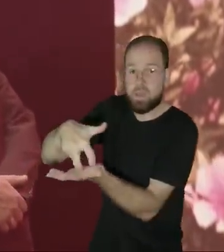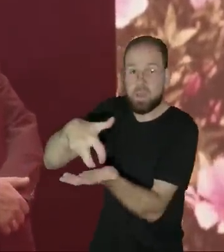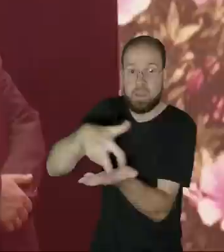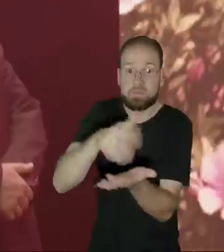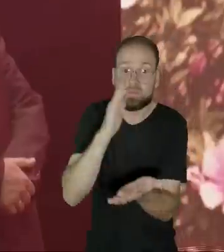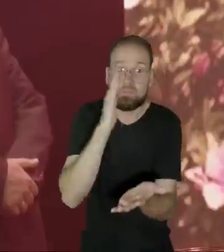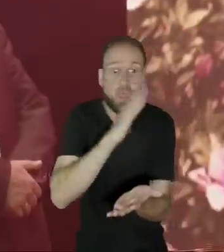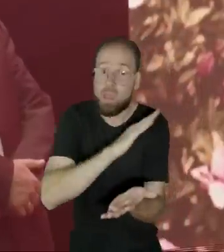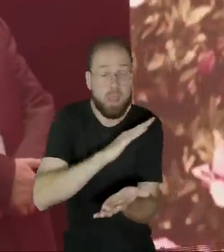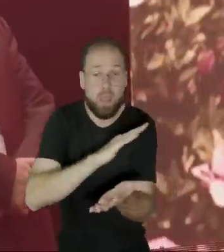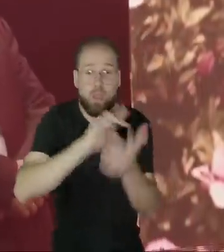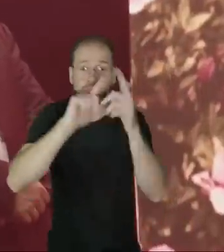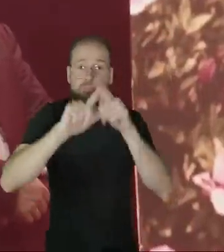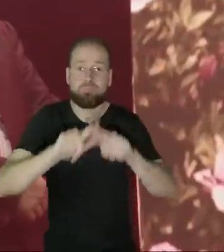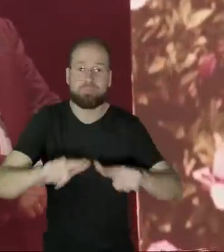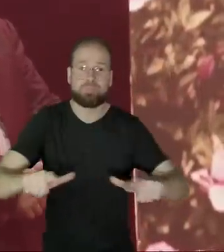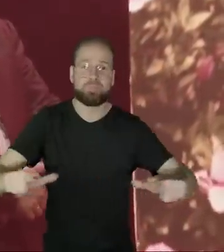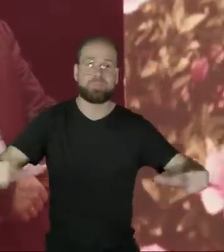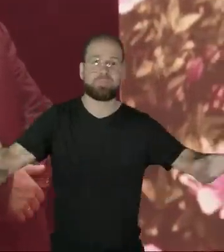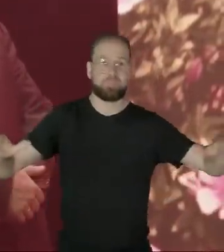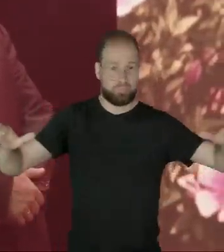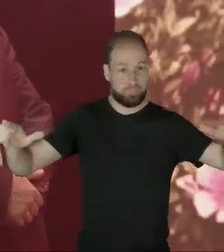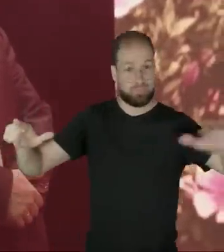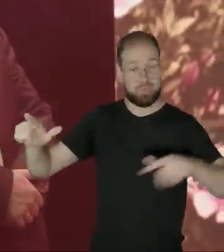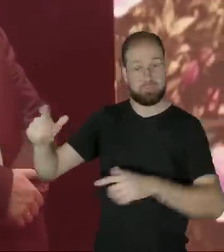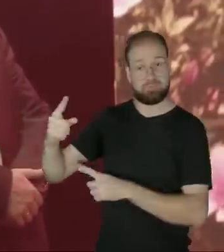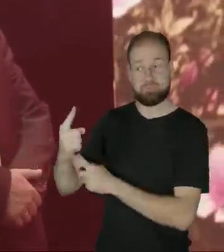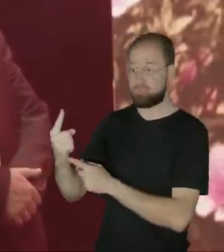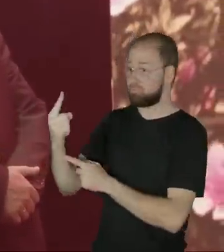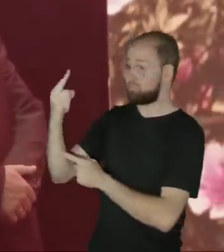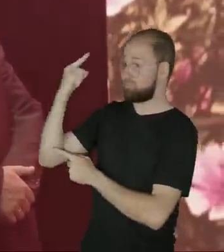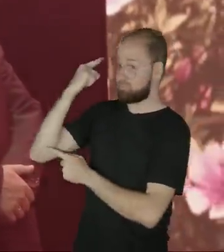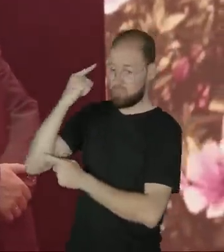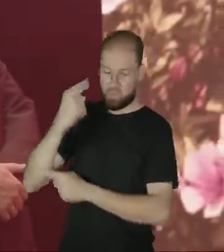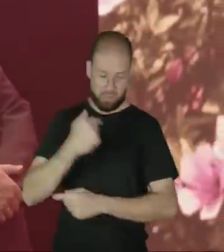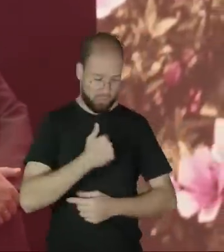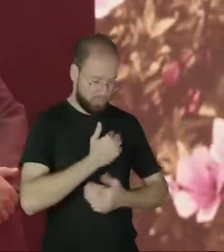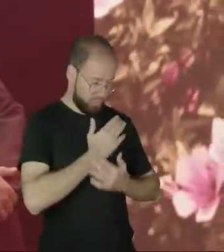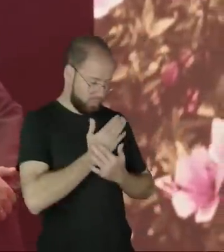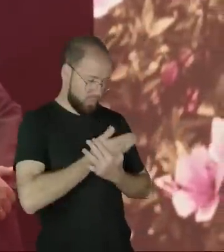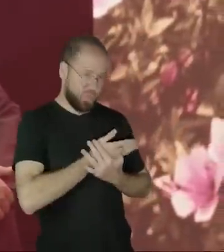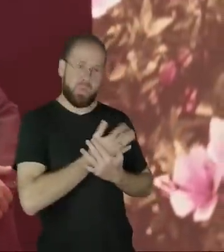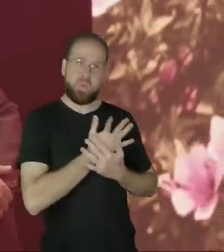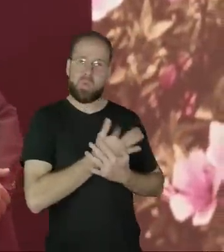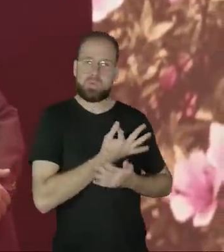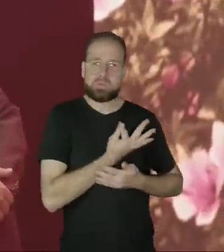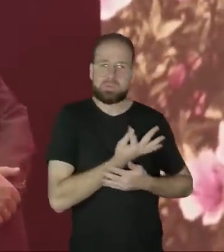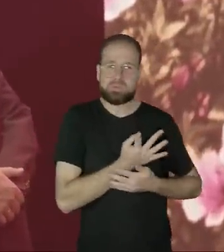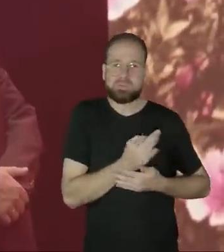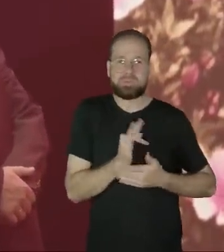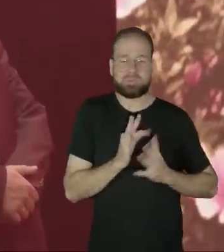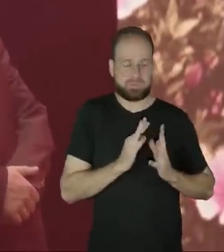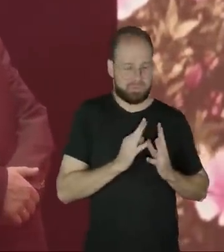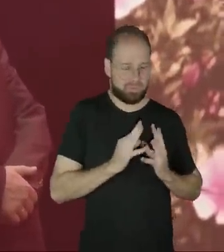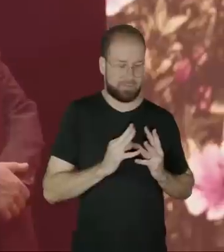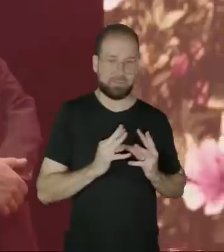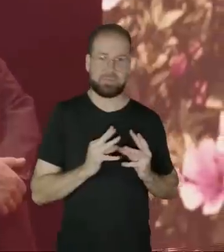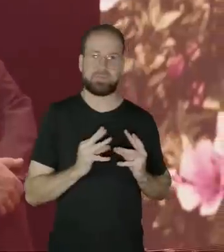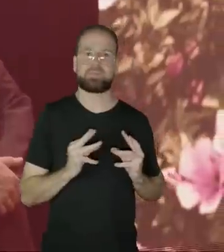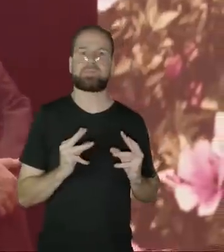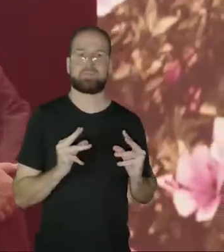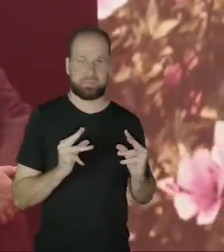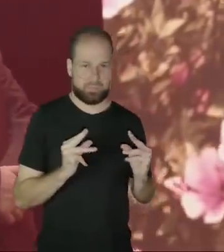mal. Beijo tua ferida, que